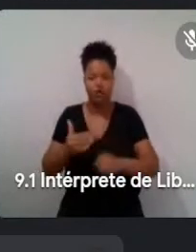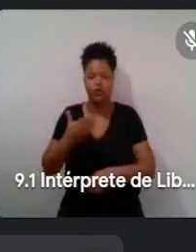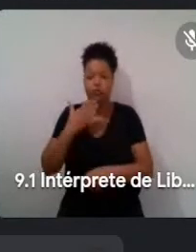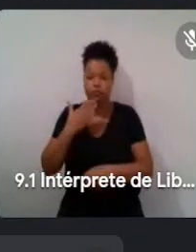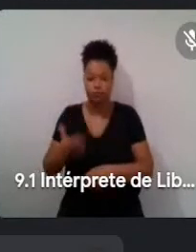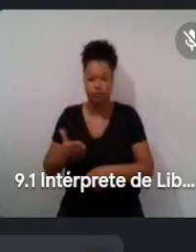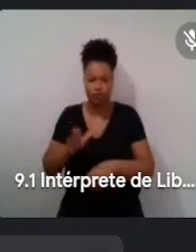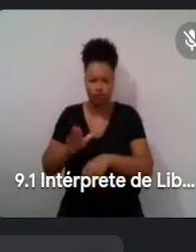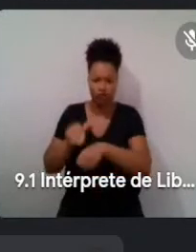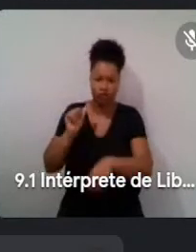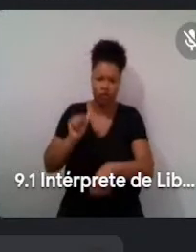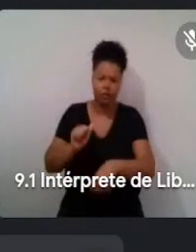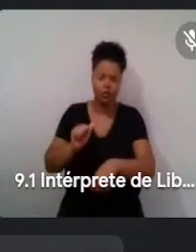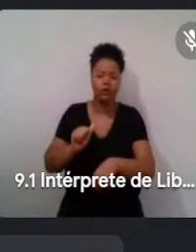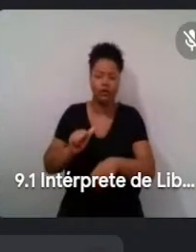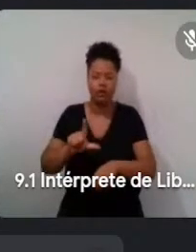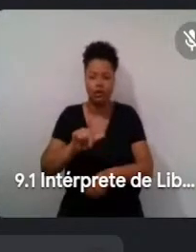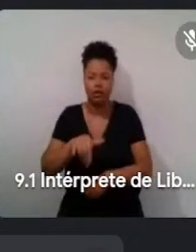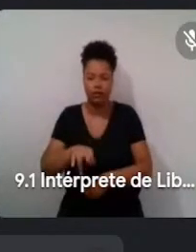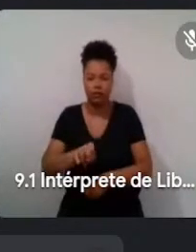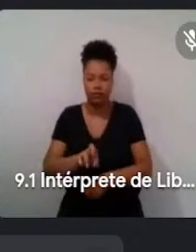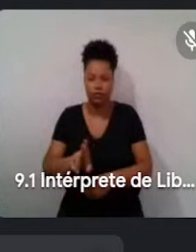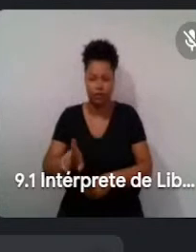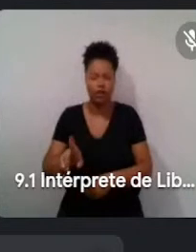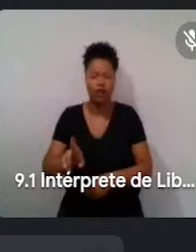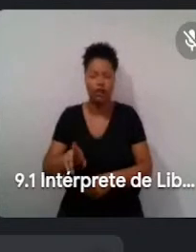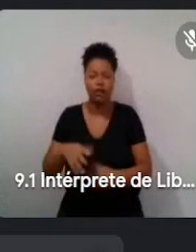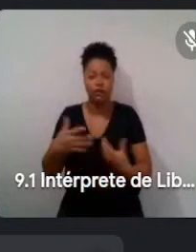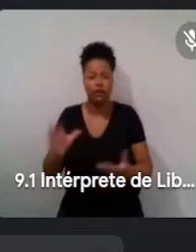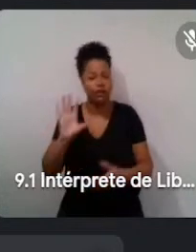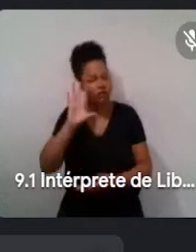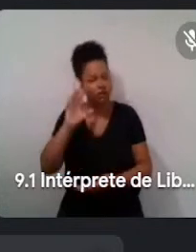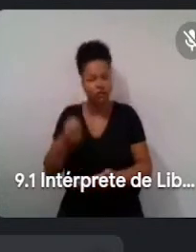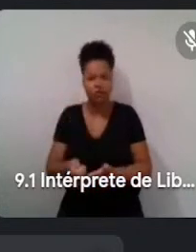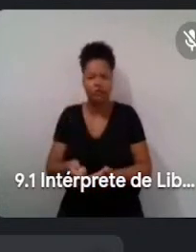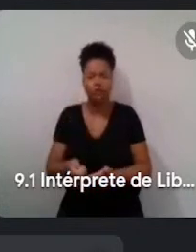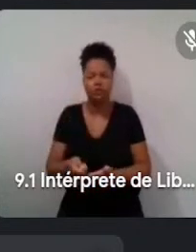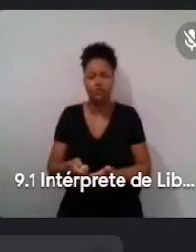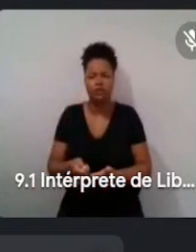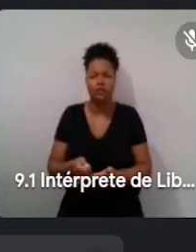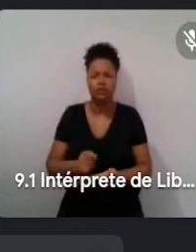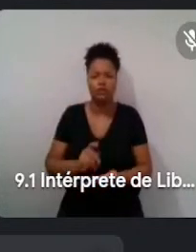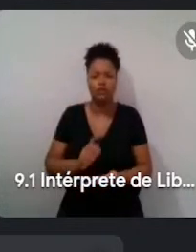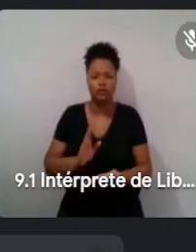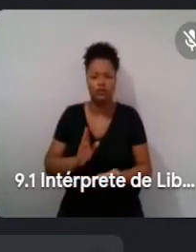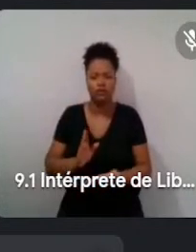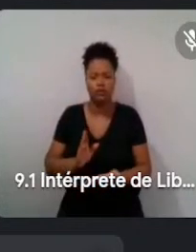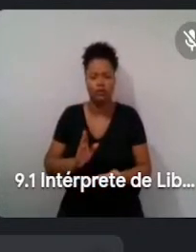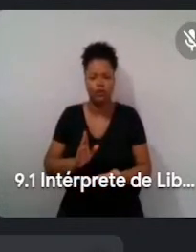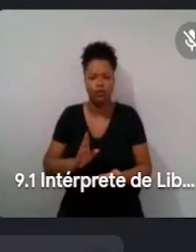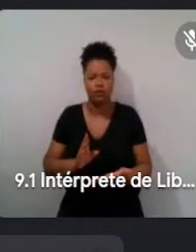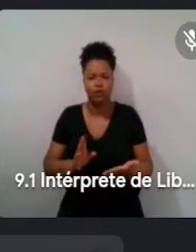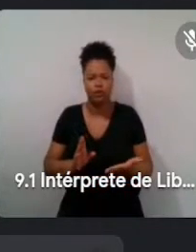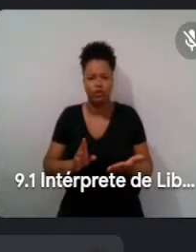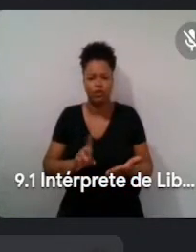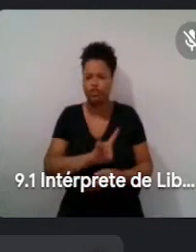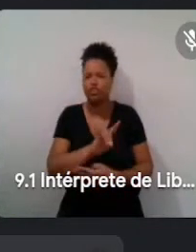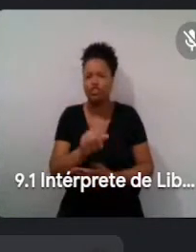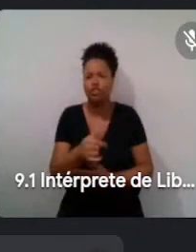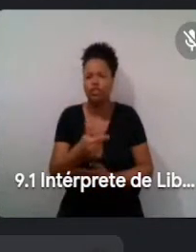liminar. O que aconteceu é que essa decisão foi proferida aos 24 ou 22 de